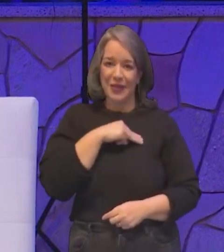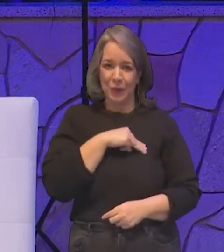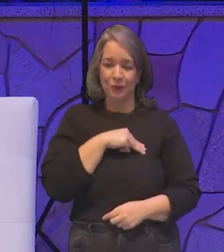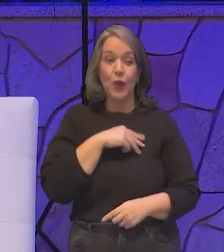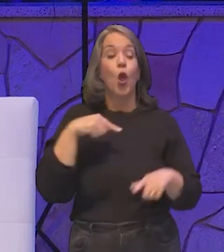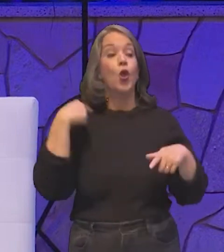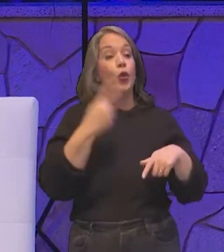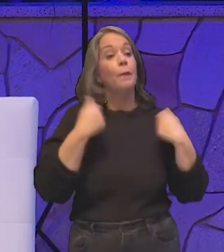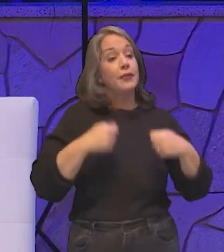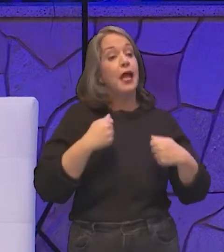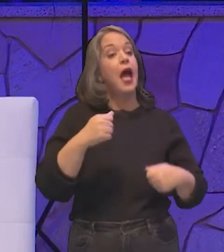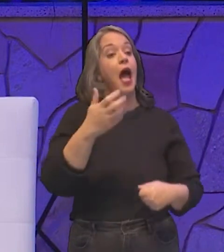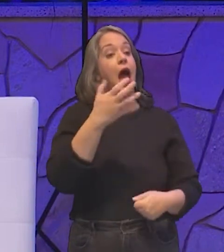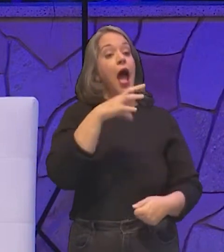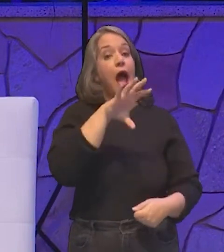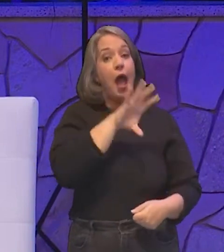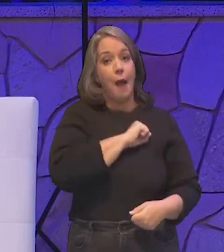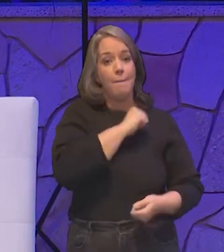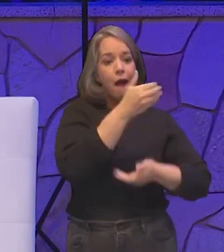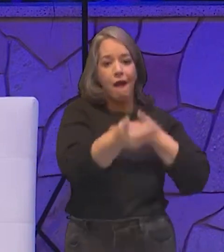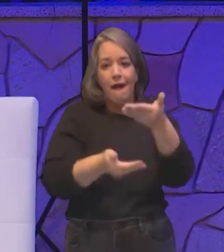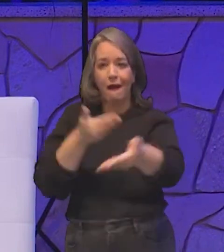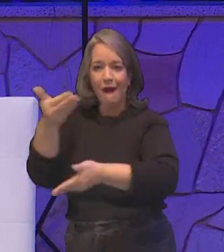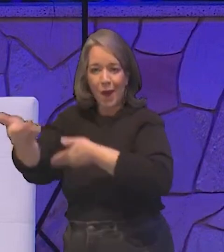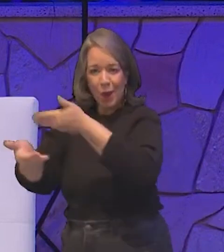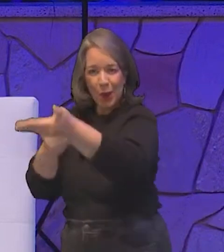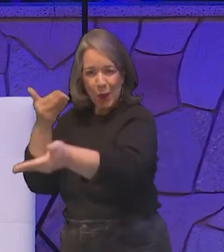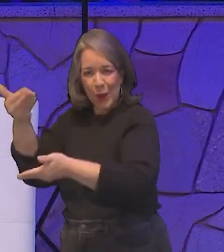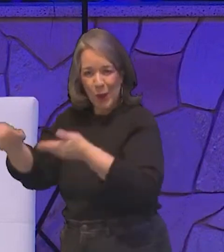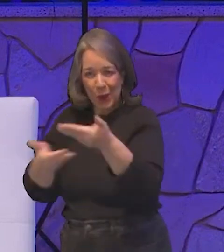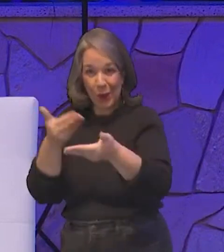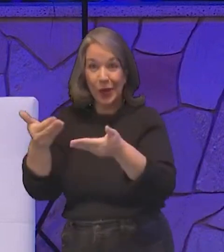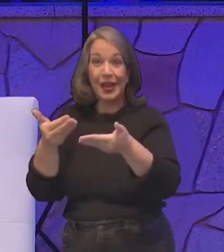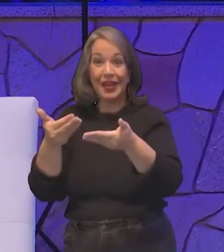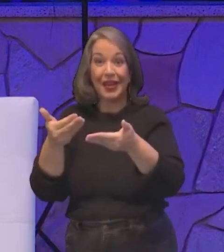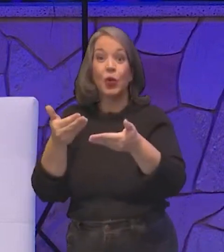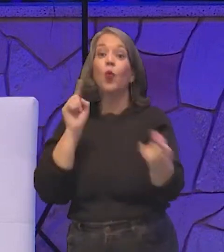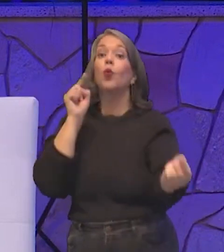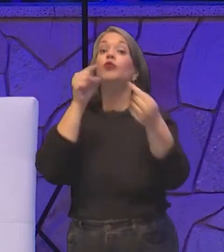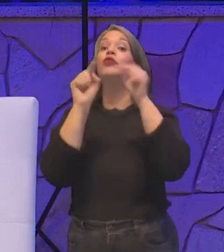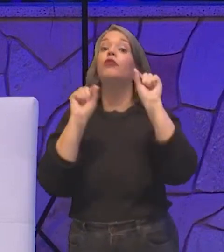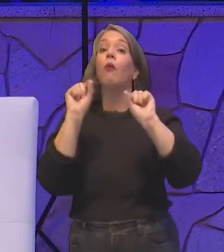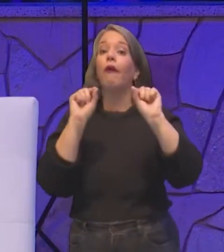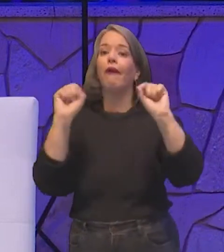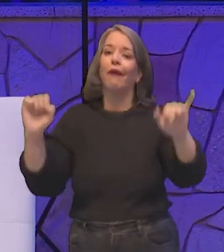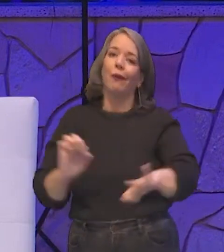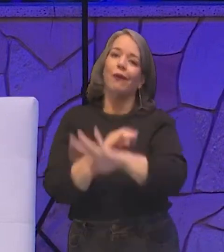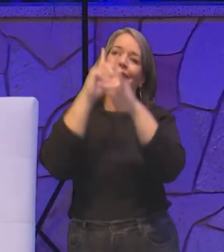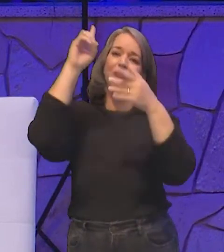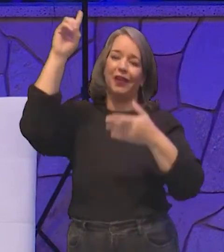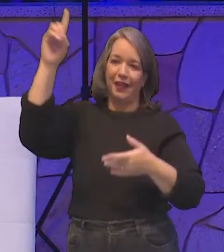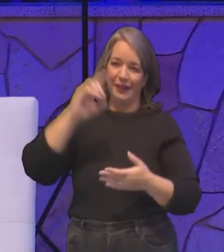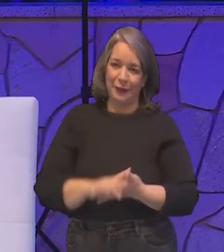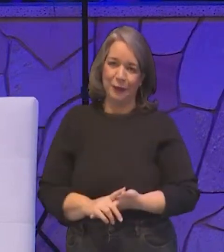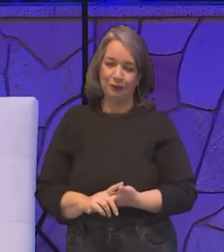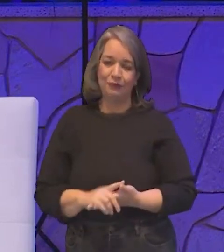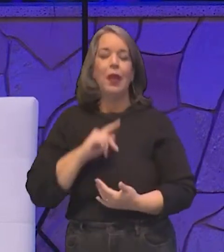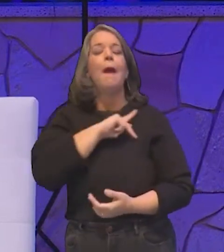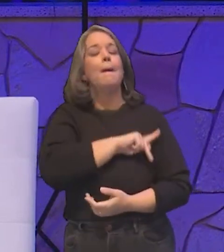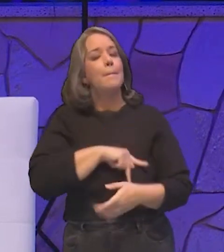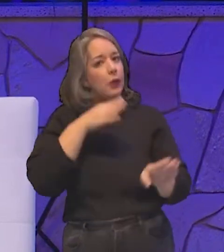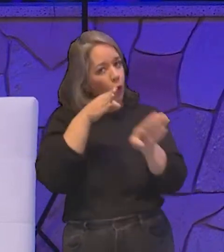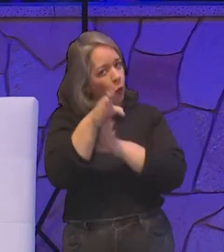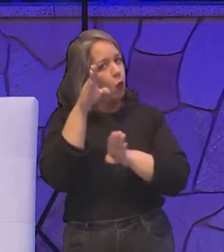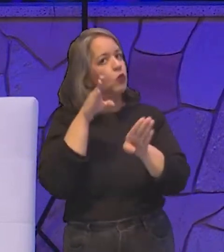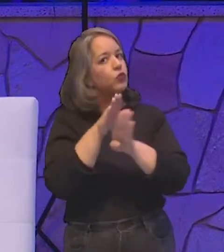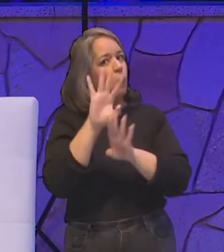Alguns estudiosos entendem que Paulo necessitava que aquela igreja de Roma ficasse unânime para